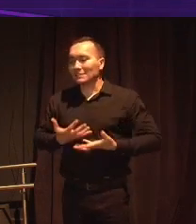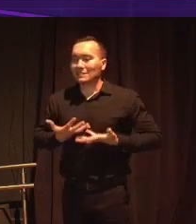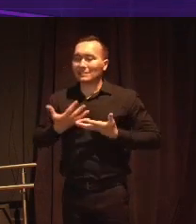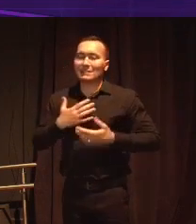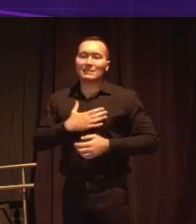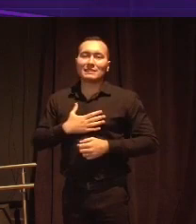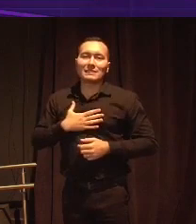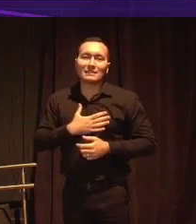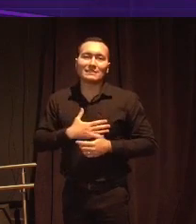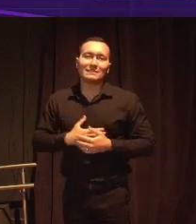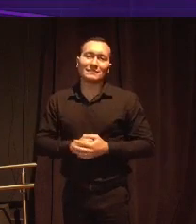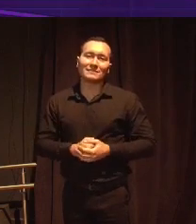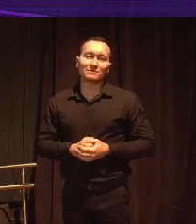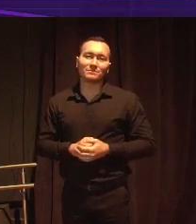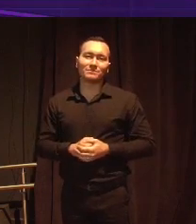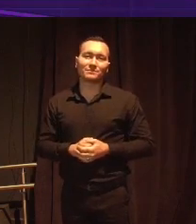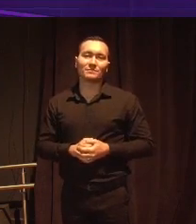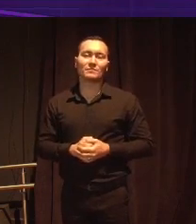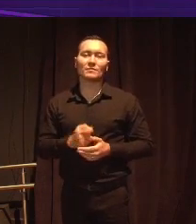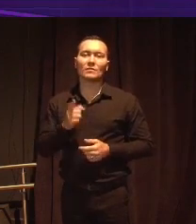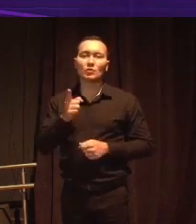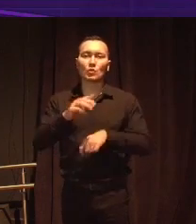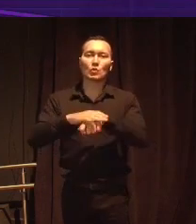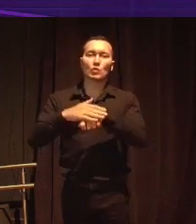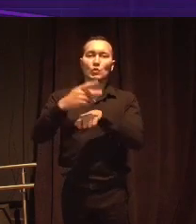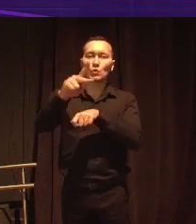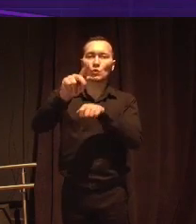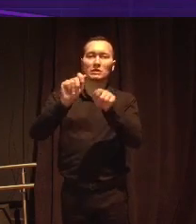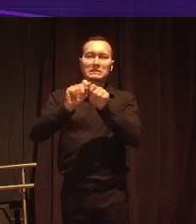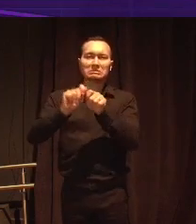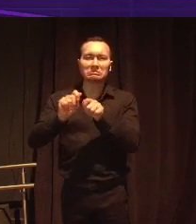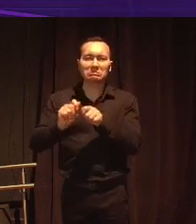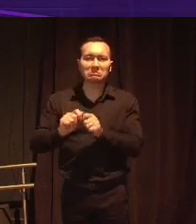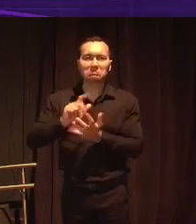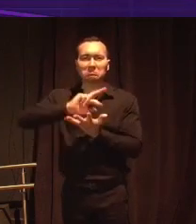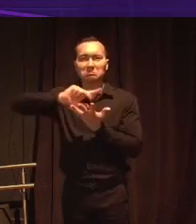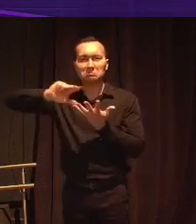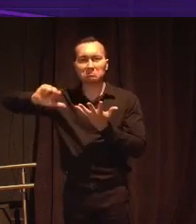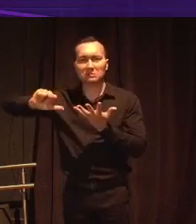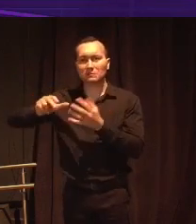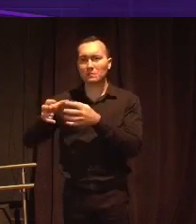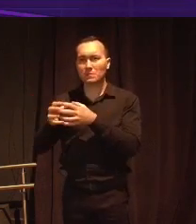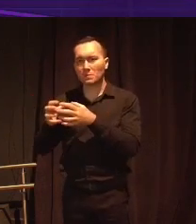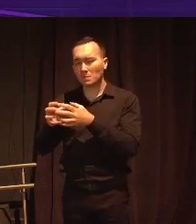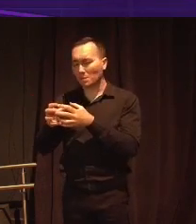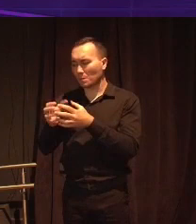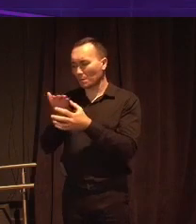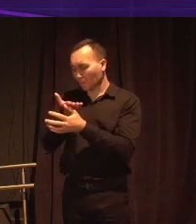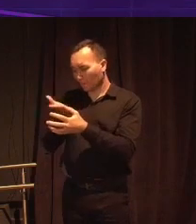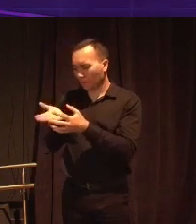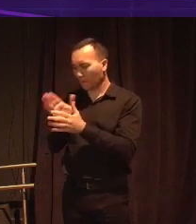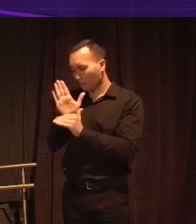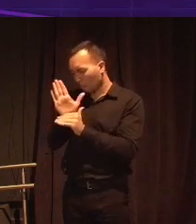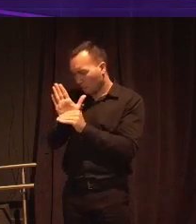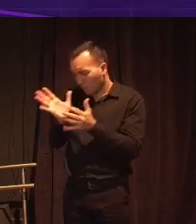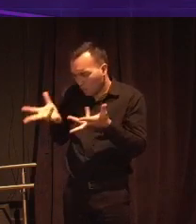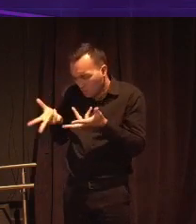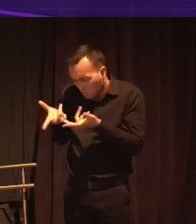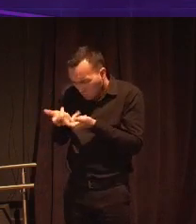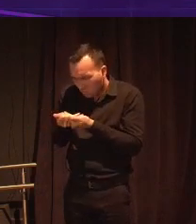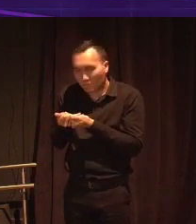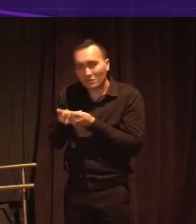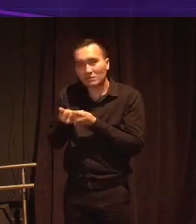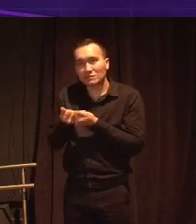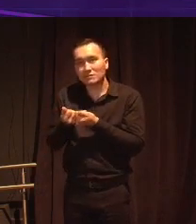eu listo, né, como atitudes que ajudam num time de alta performance, mas que você também tem que ser